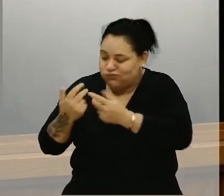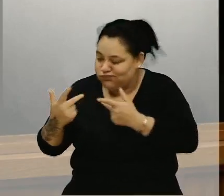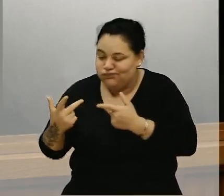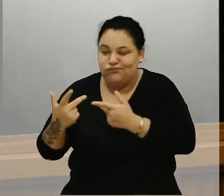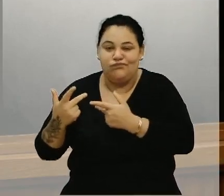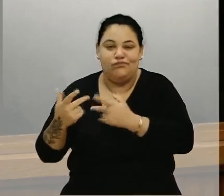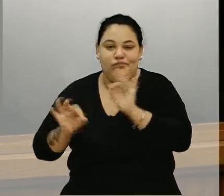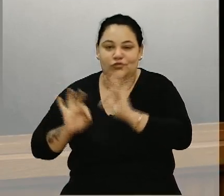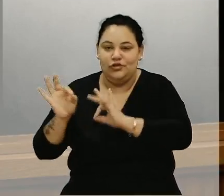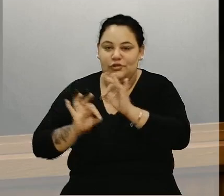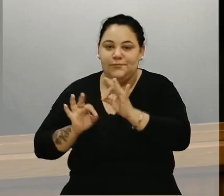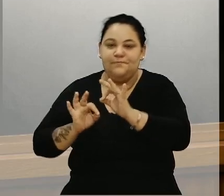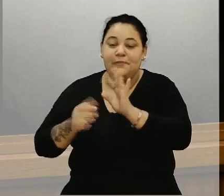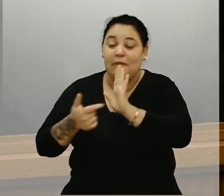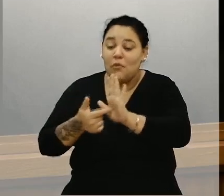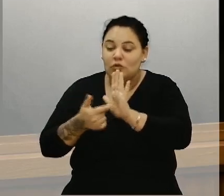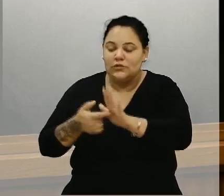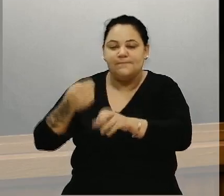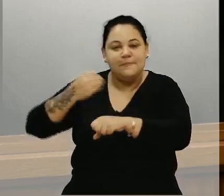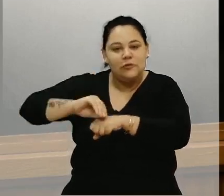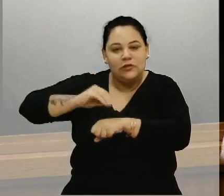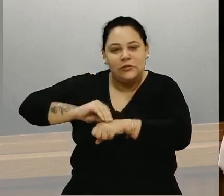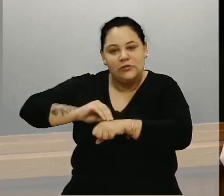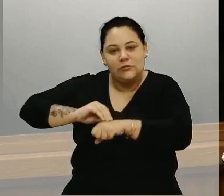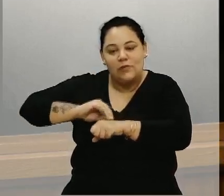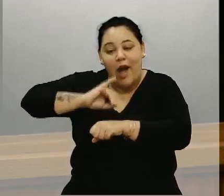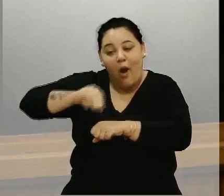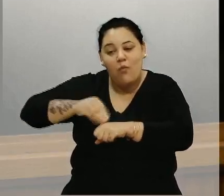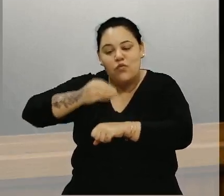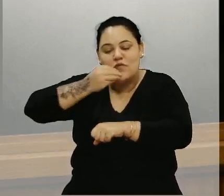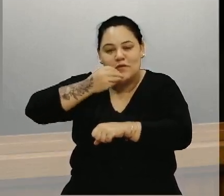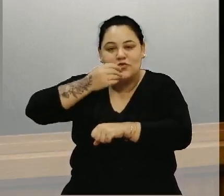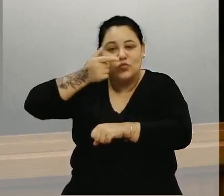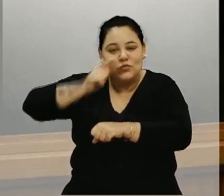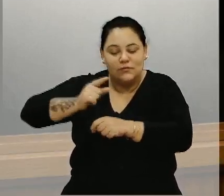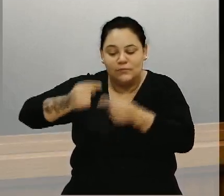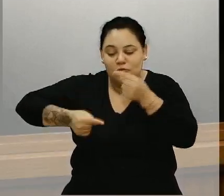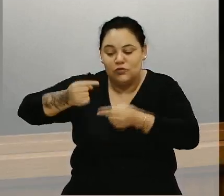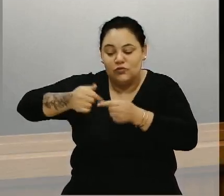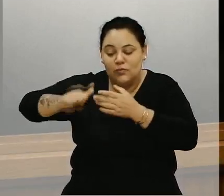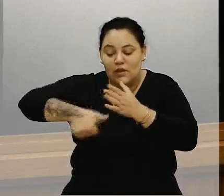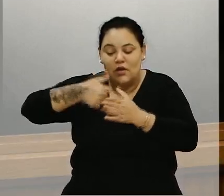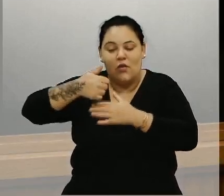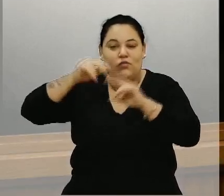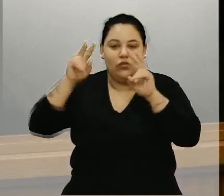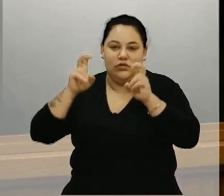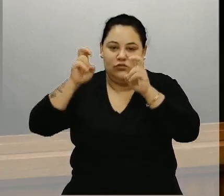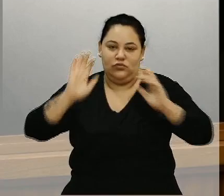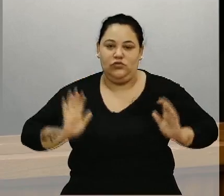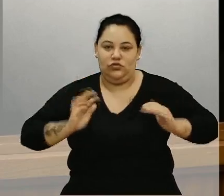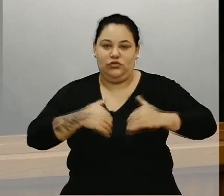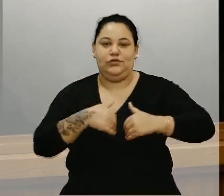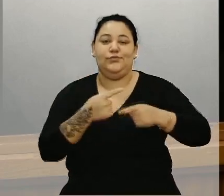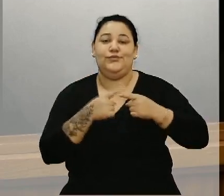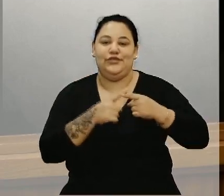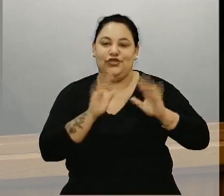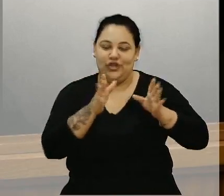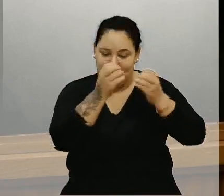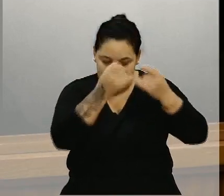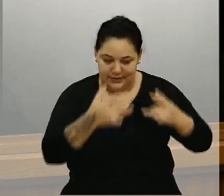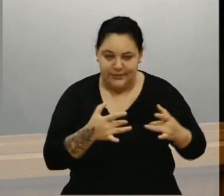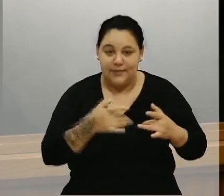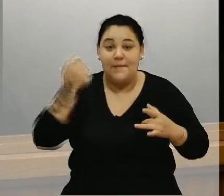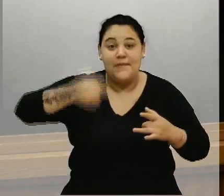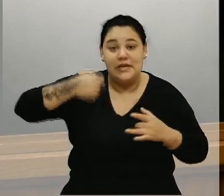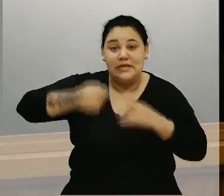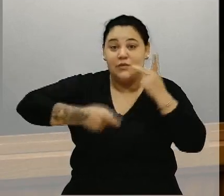vez nos proporcionando a oportunidade de debatermos esse tema, porque é aquela coisa, né? Tem que